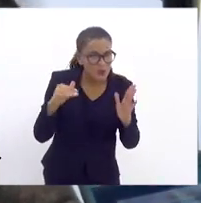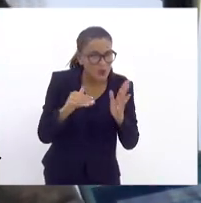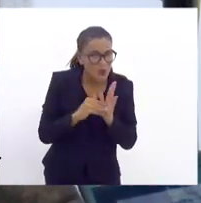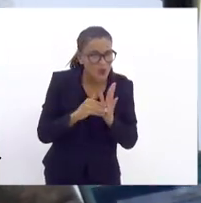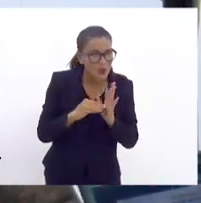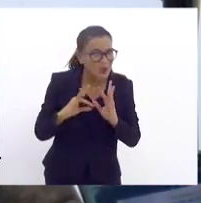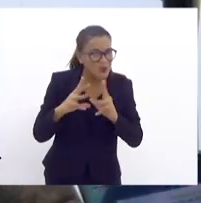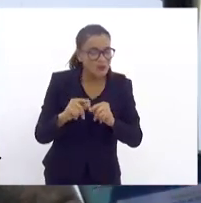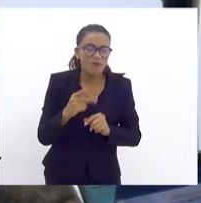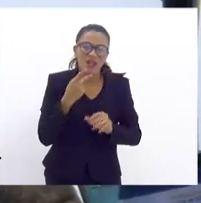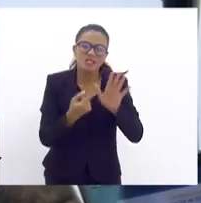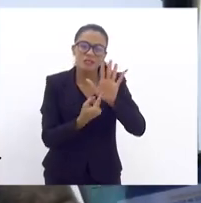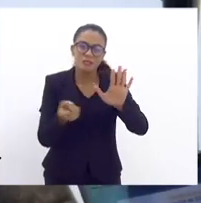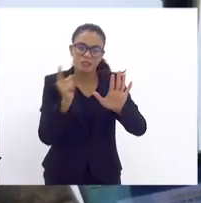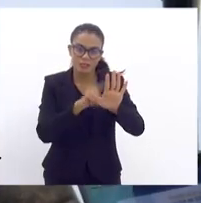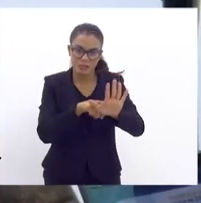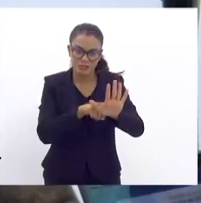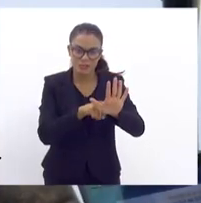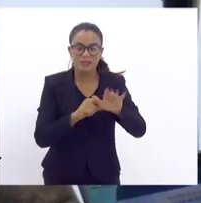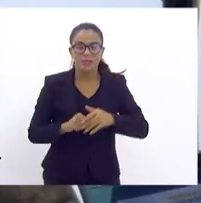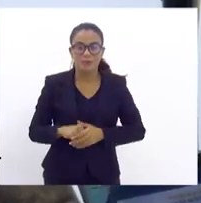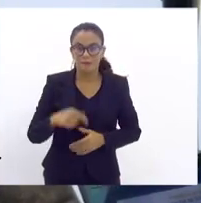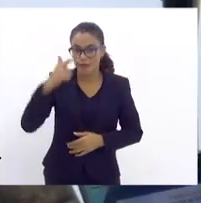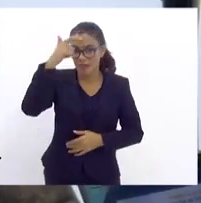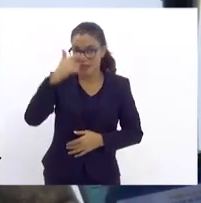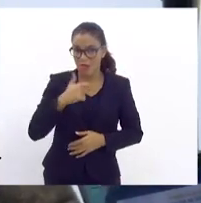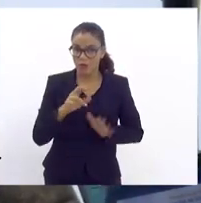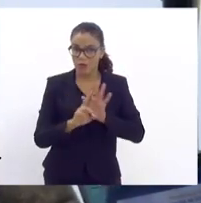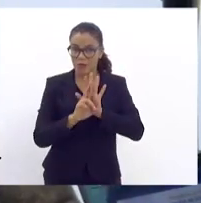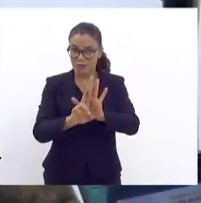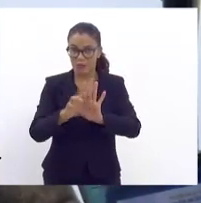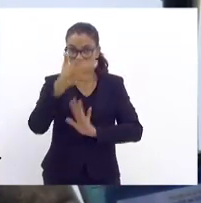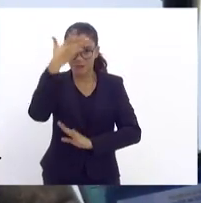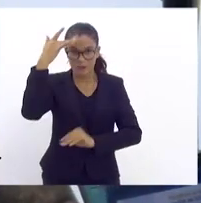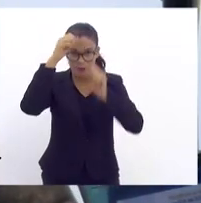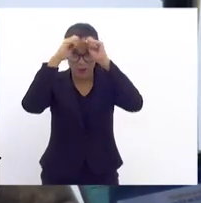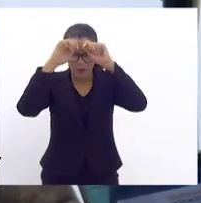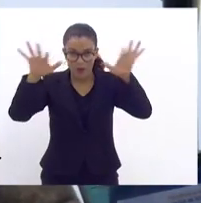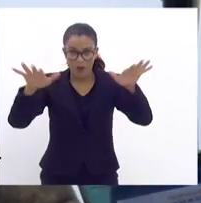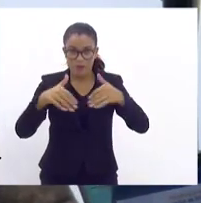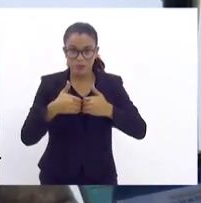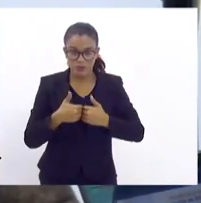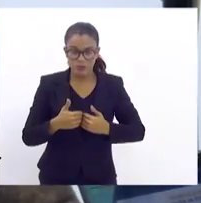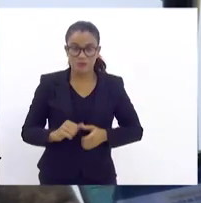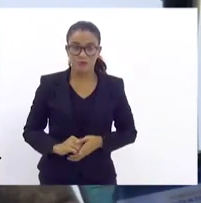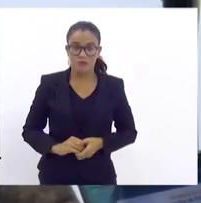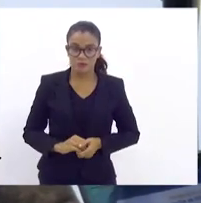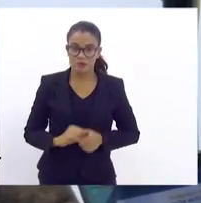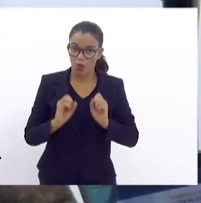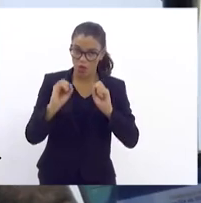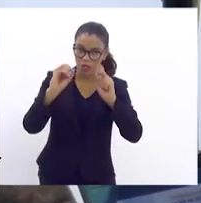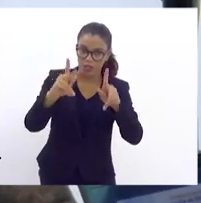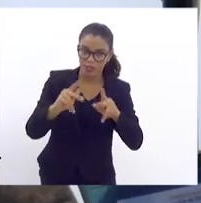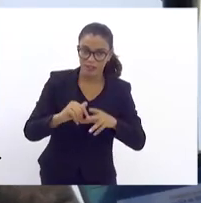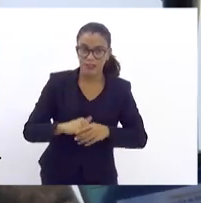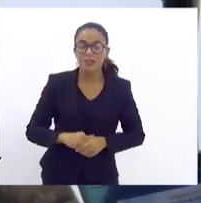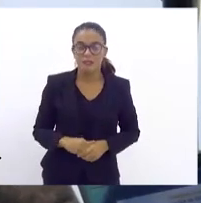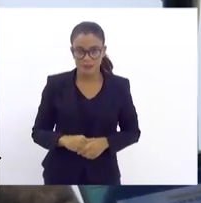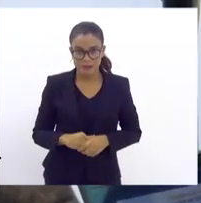vou fazer uma analogia eu tô representando uma pessoa com autismo tá